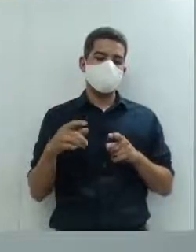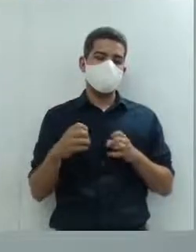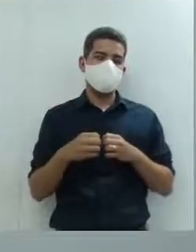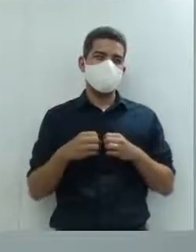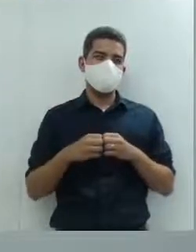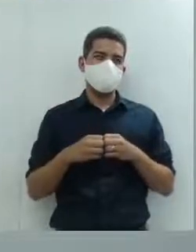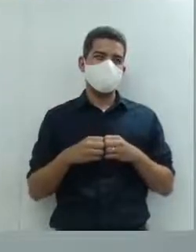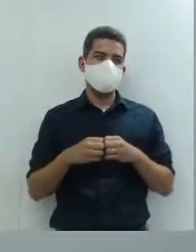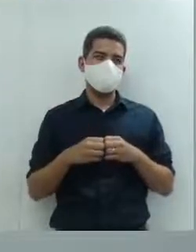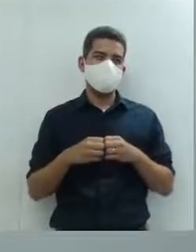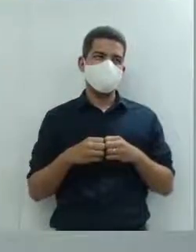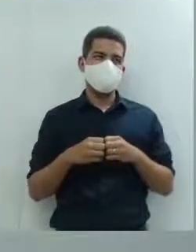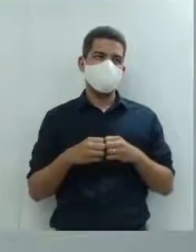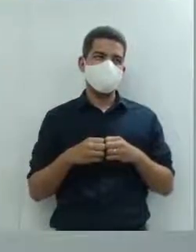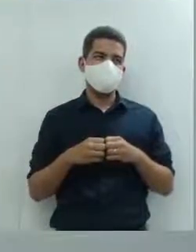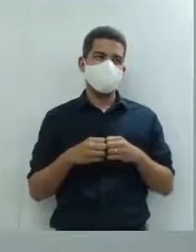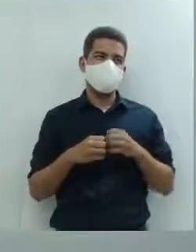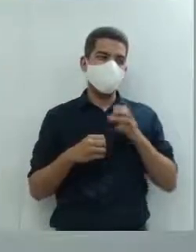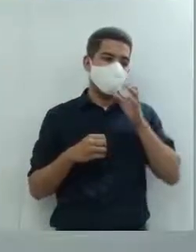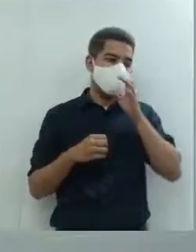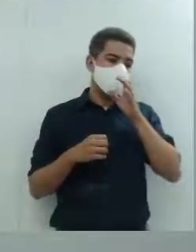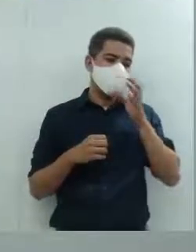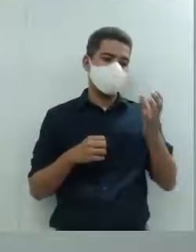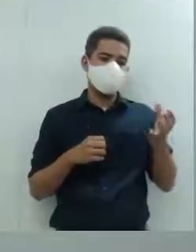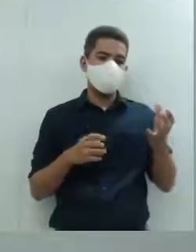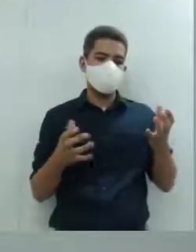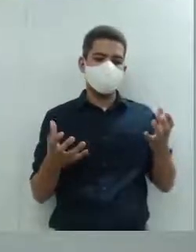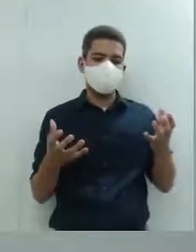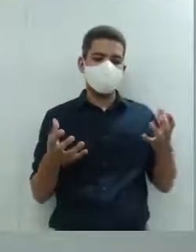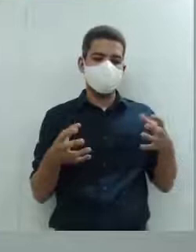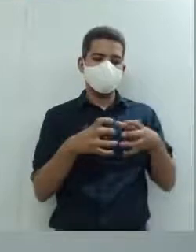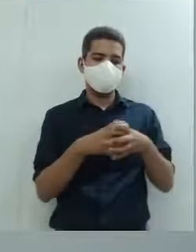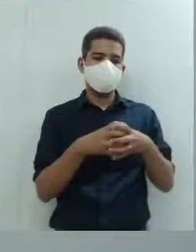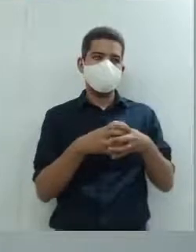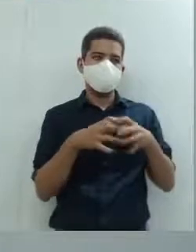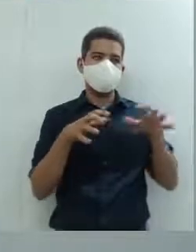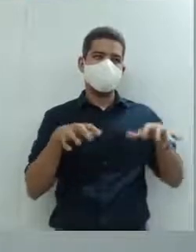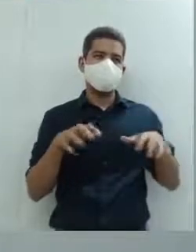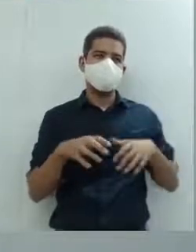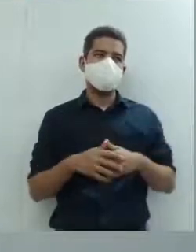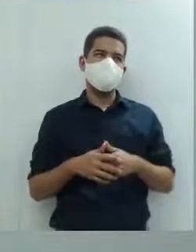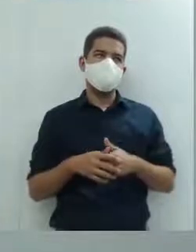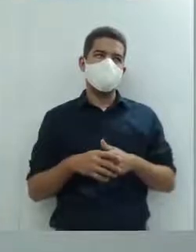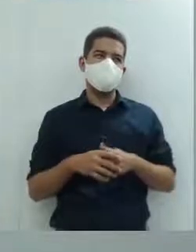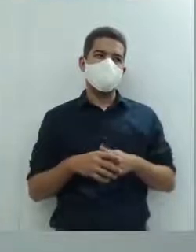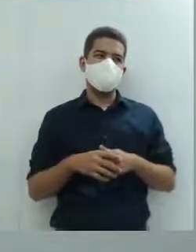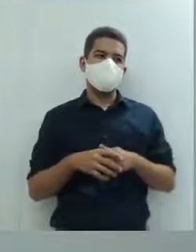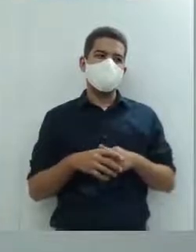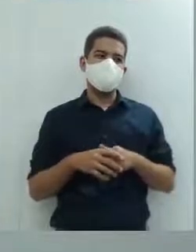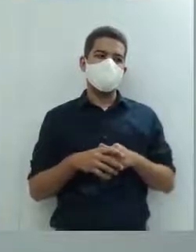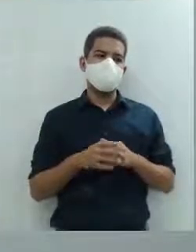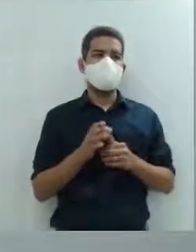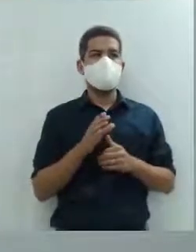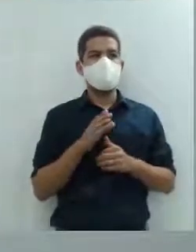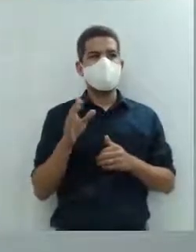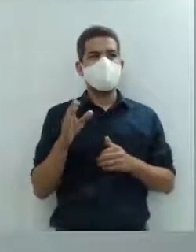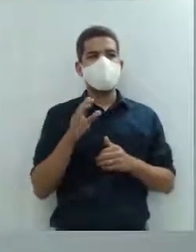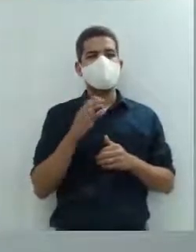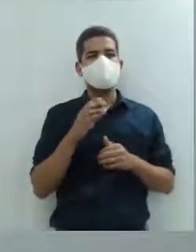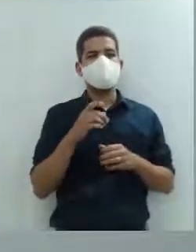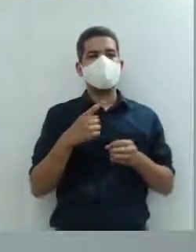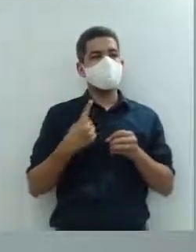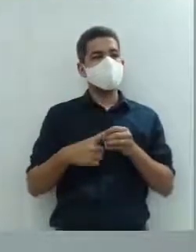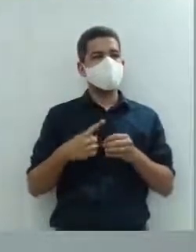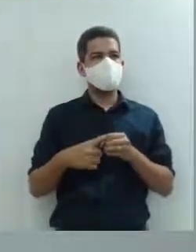quente. Quente na água evapora, evapora forma nuvem, formou nuvem chuva, né? À medida que eu vou indo por interior,